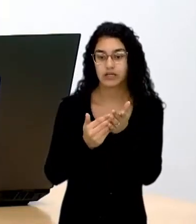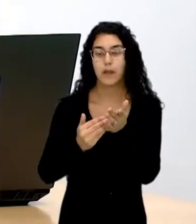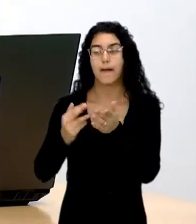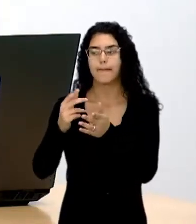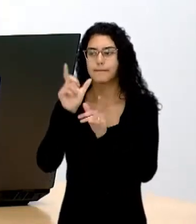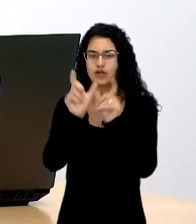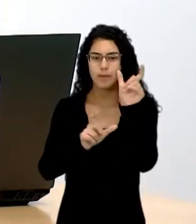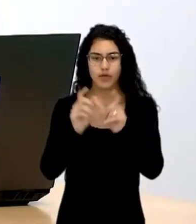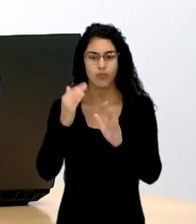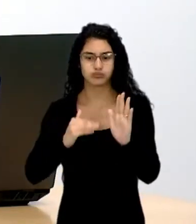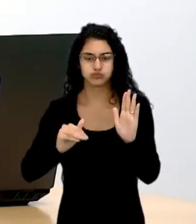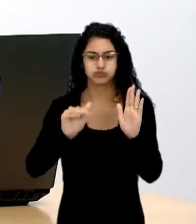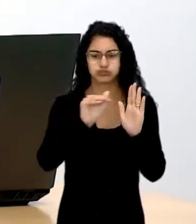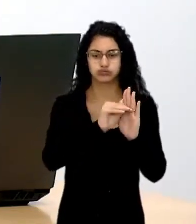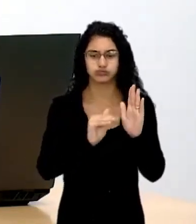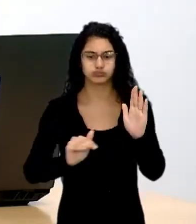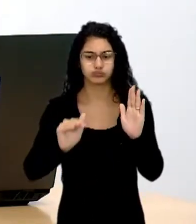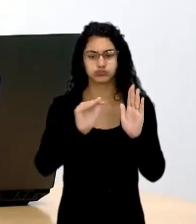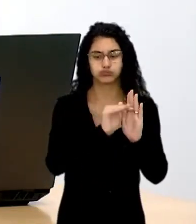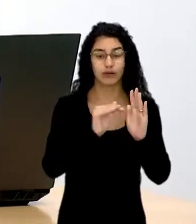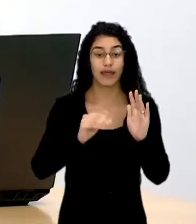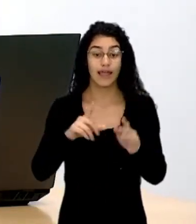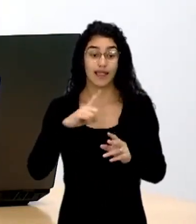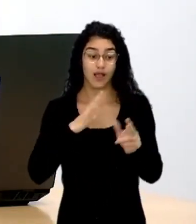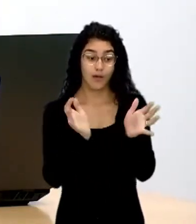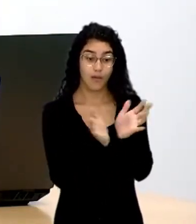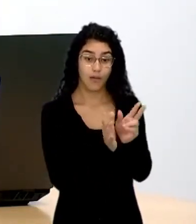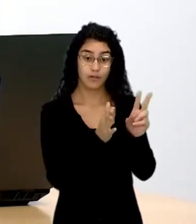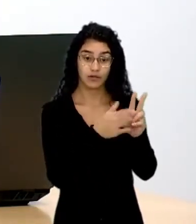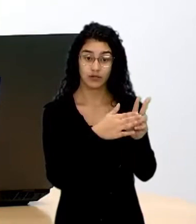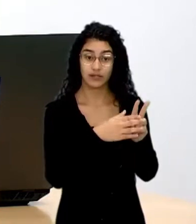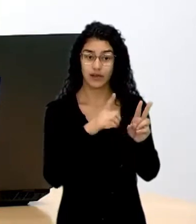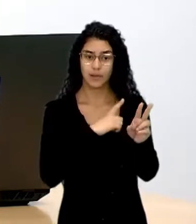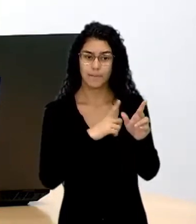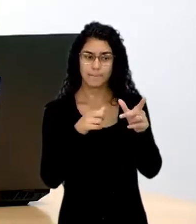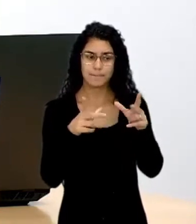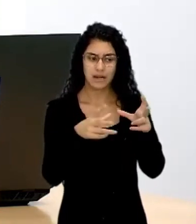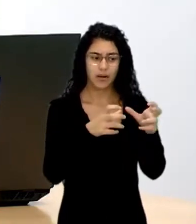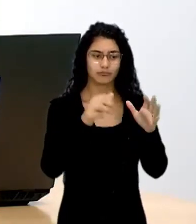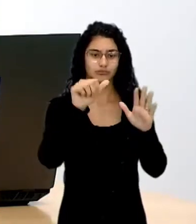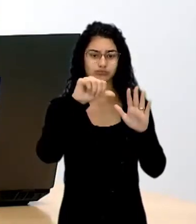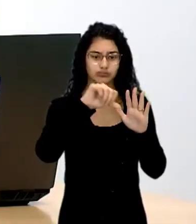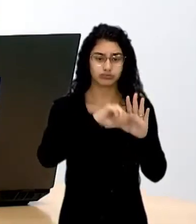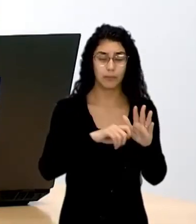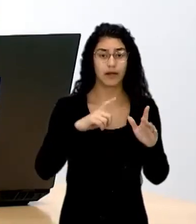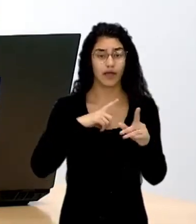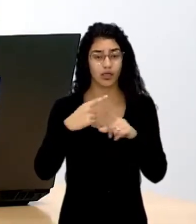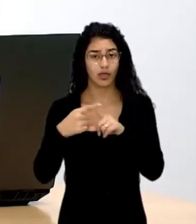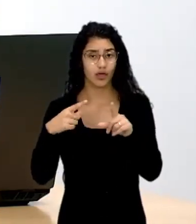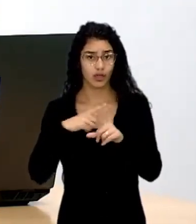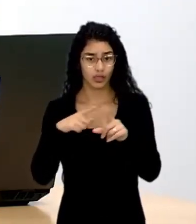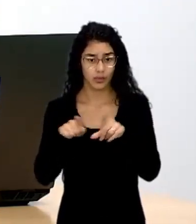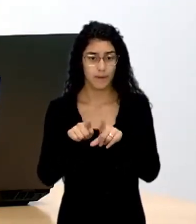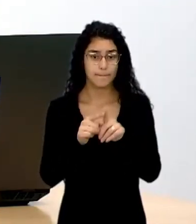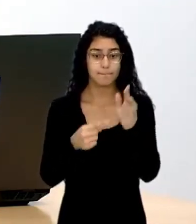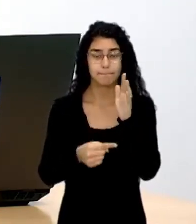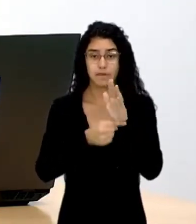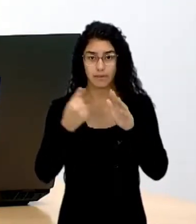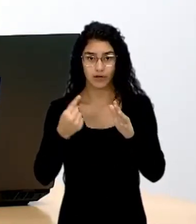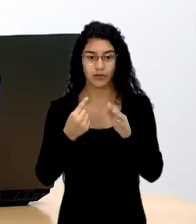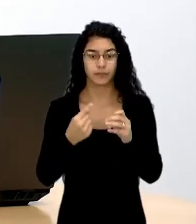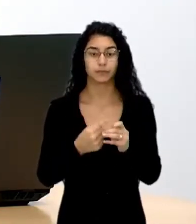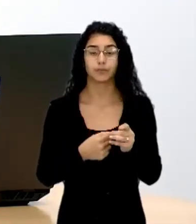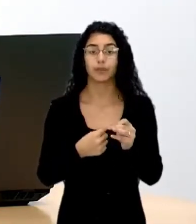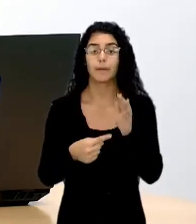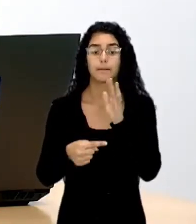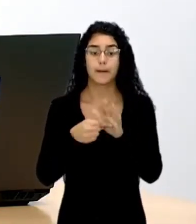pessoas e você tem essa população indígena sendo prejudicada, porque nós temos até relatos do primeiro documento de terra